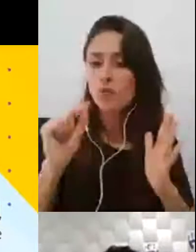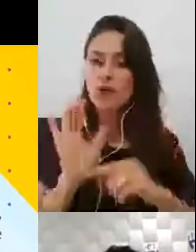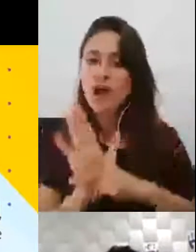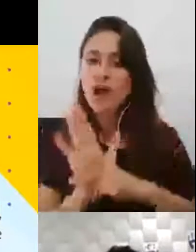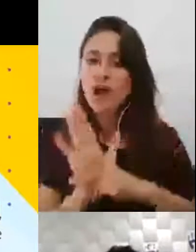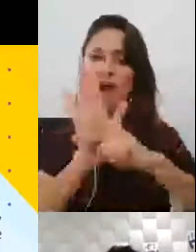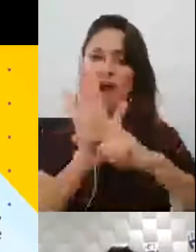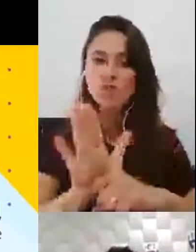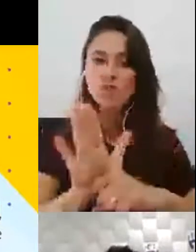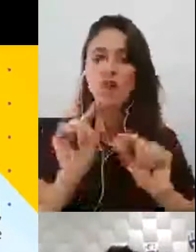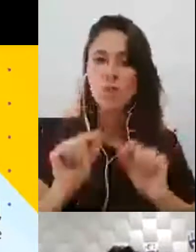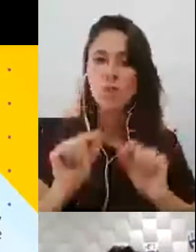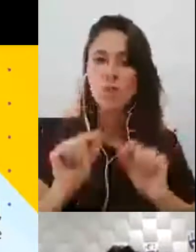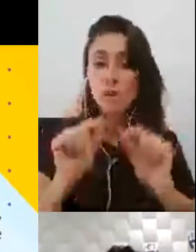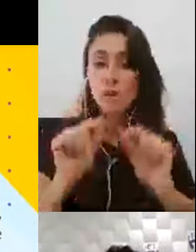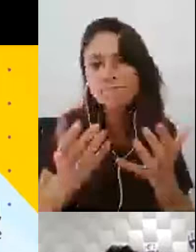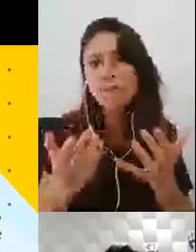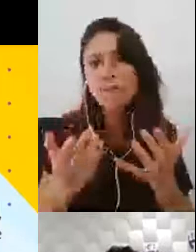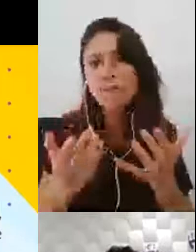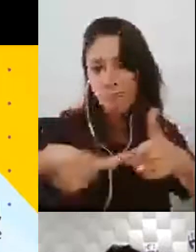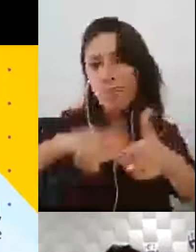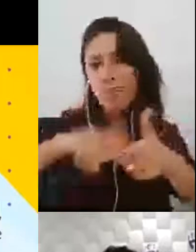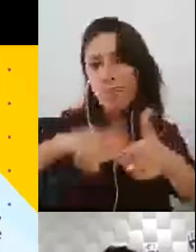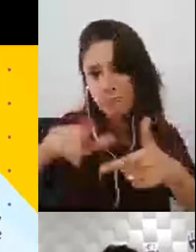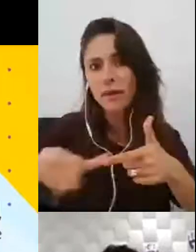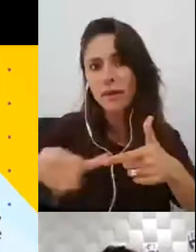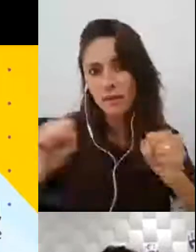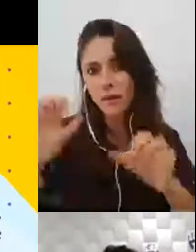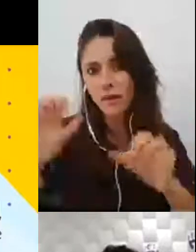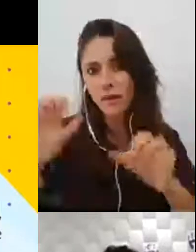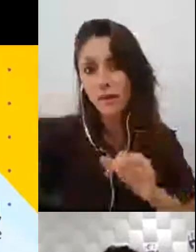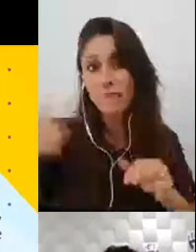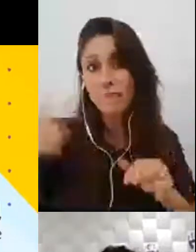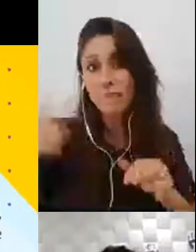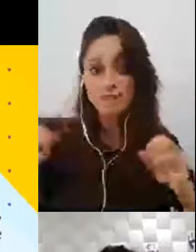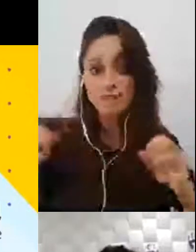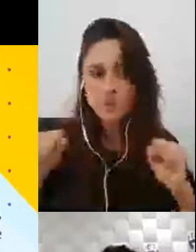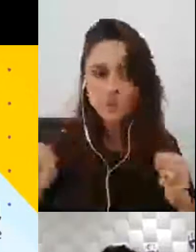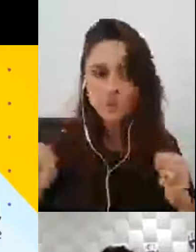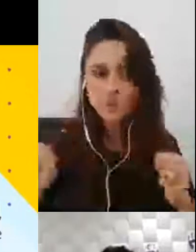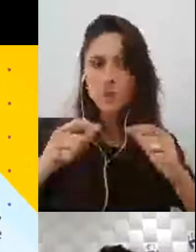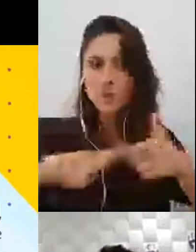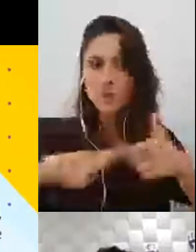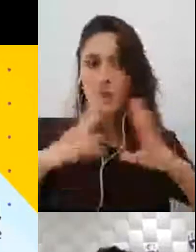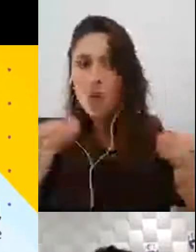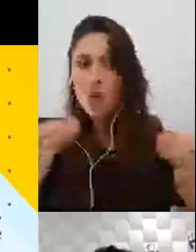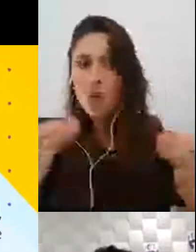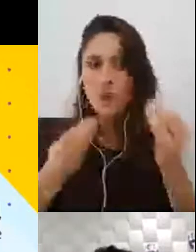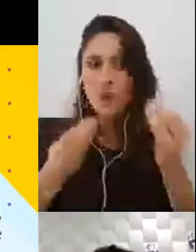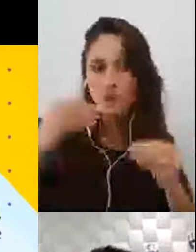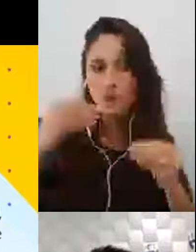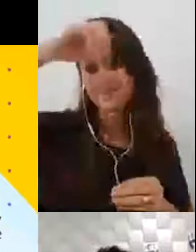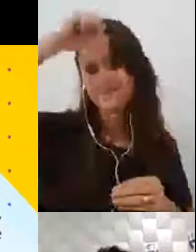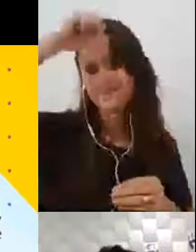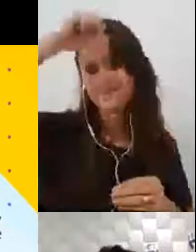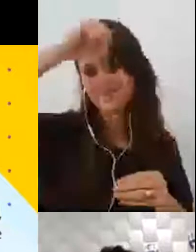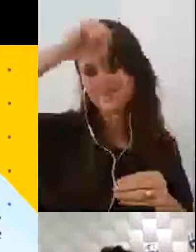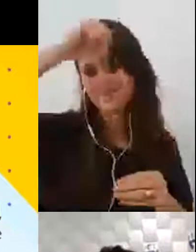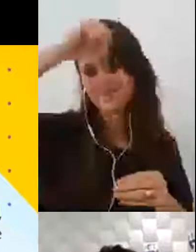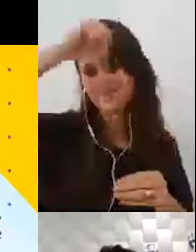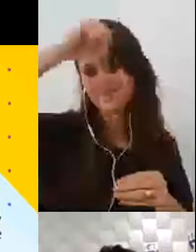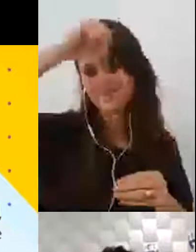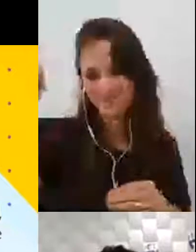de problemas, mas os problemas nos ensinam. Nós precisamos aprender com os problemas. Pensamento crítico sempre,